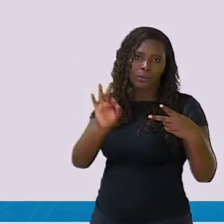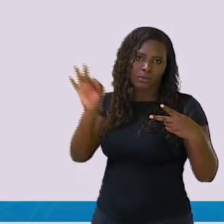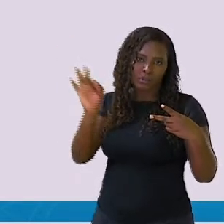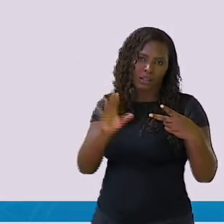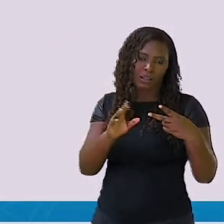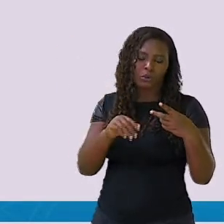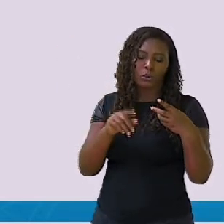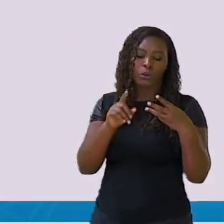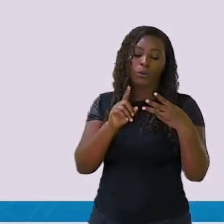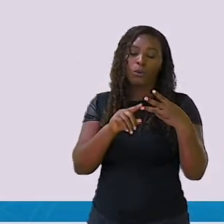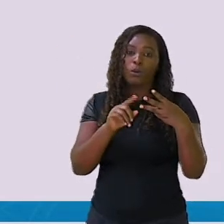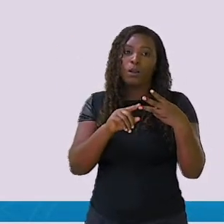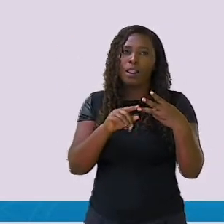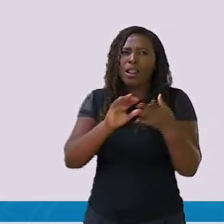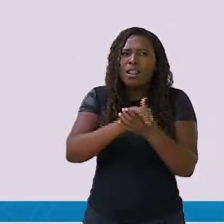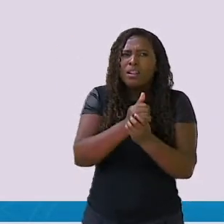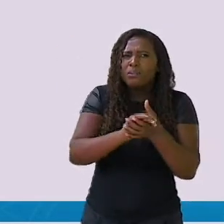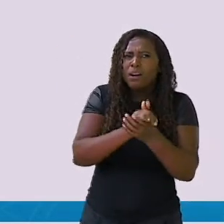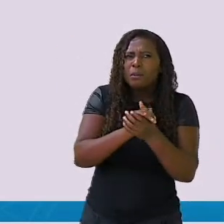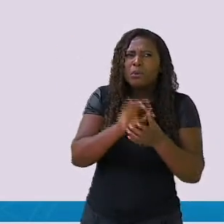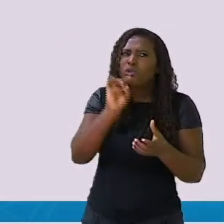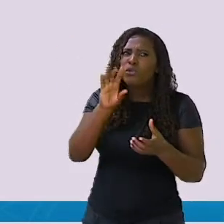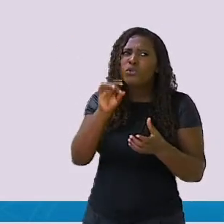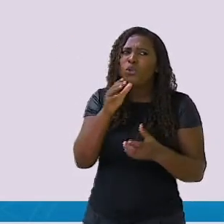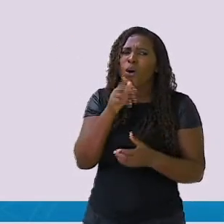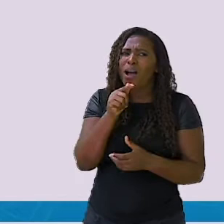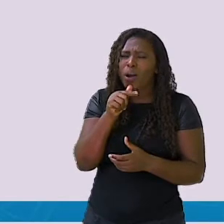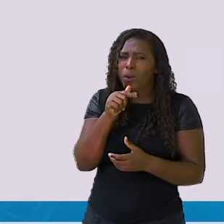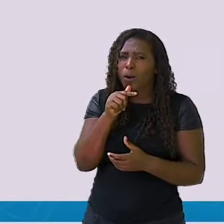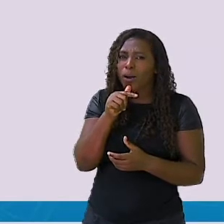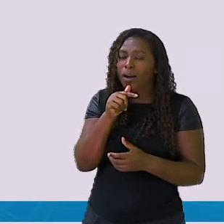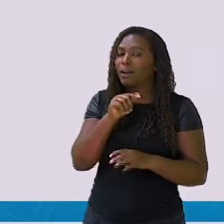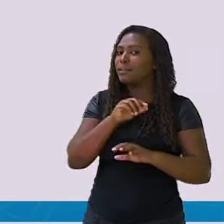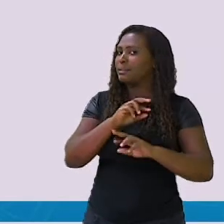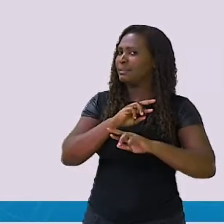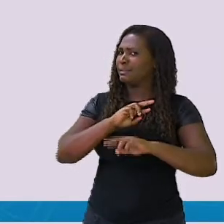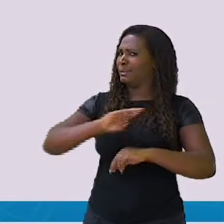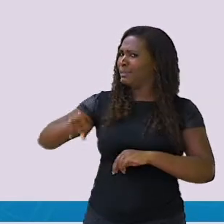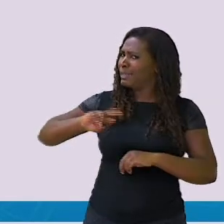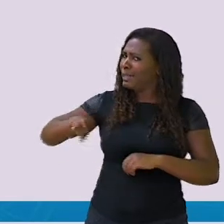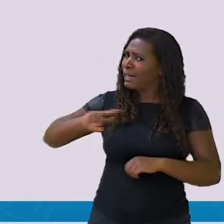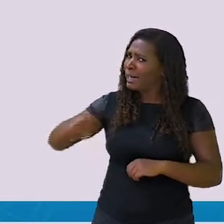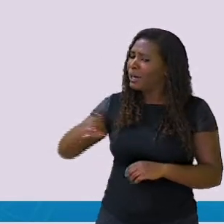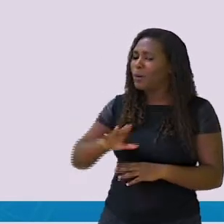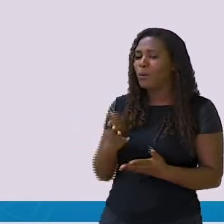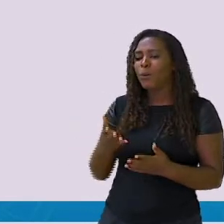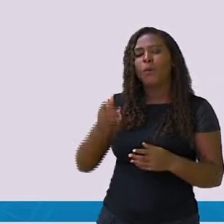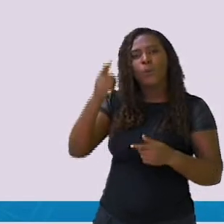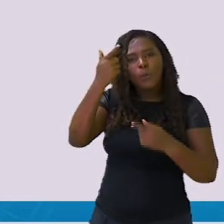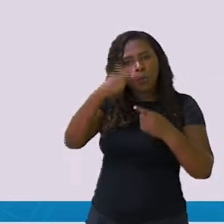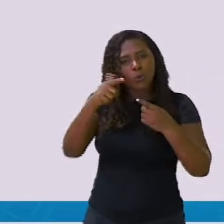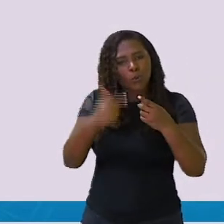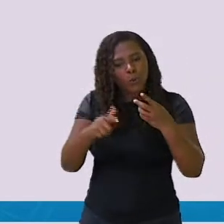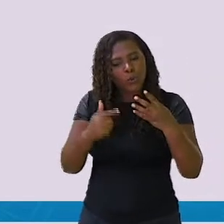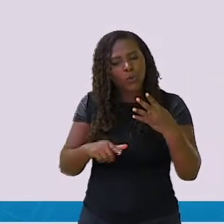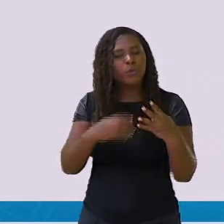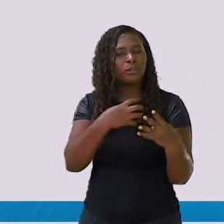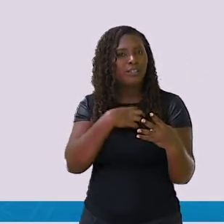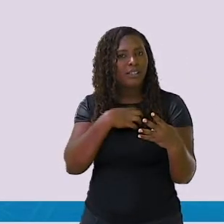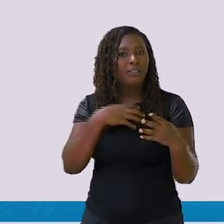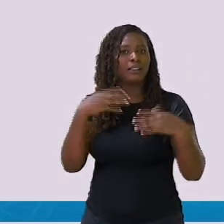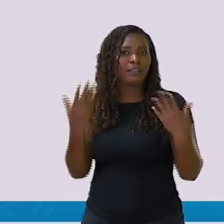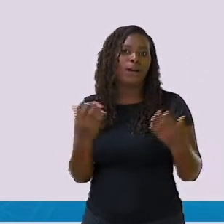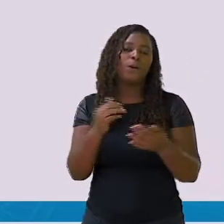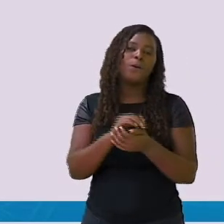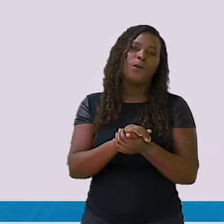você consegue formar um aprendizado diferente, uma forma diferente, você aprofunda um pouco mais. Dessa